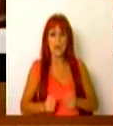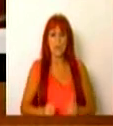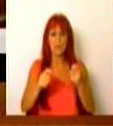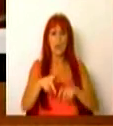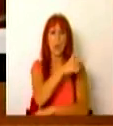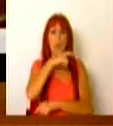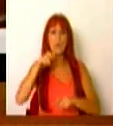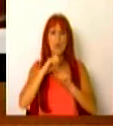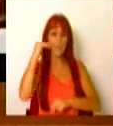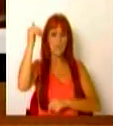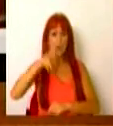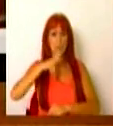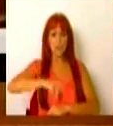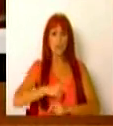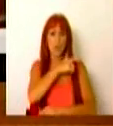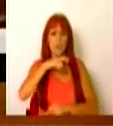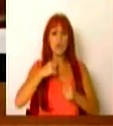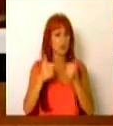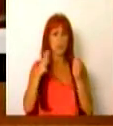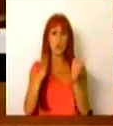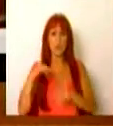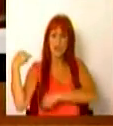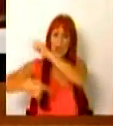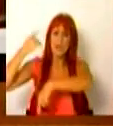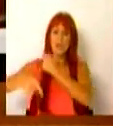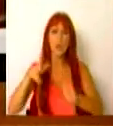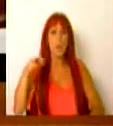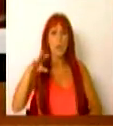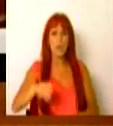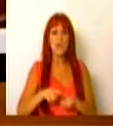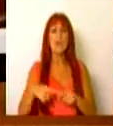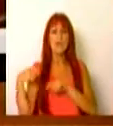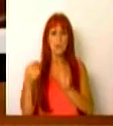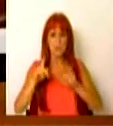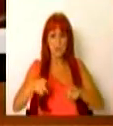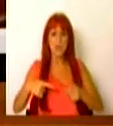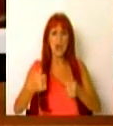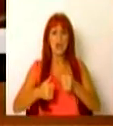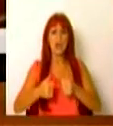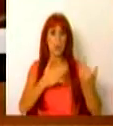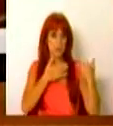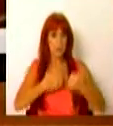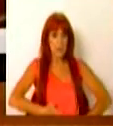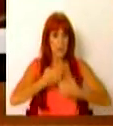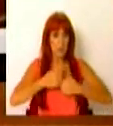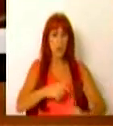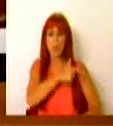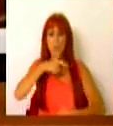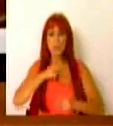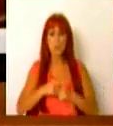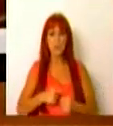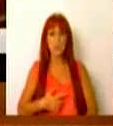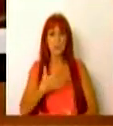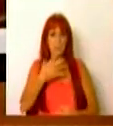um compromisso com o futuro do país e um compromisso com todas as gerações. O PS encara este debate com sentido de responsabilidade, com compromisso e com visão